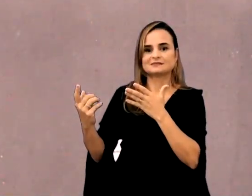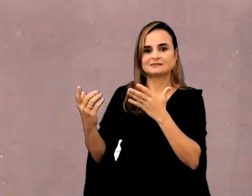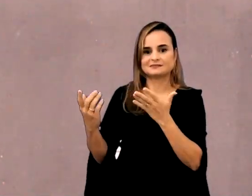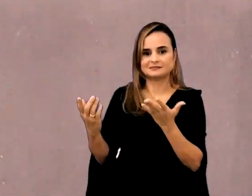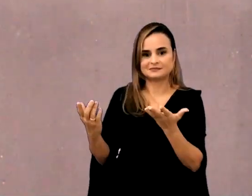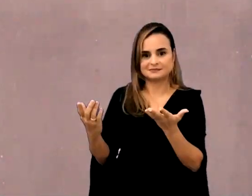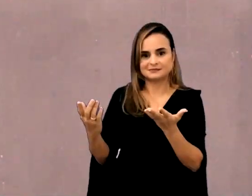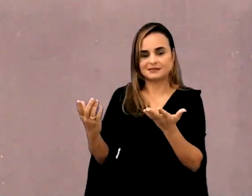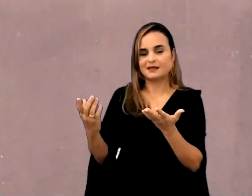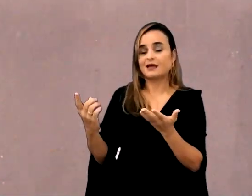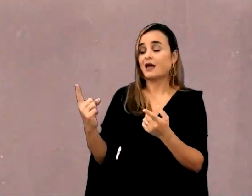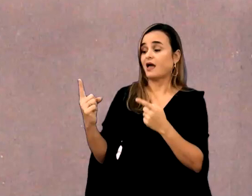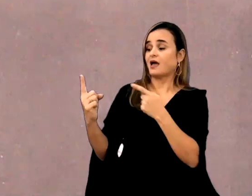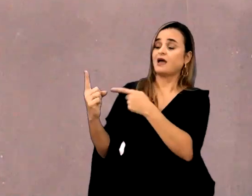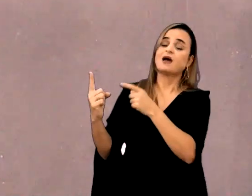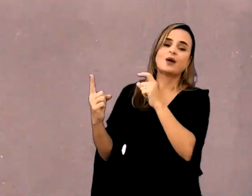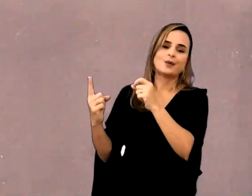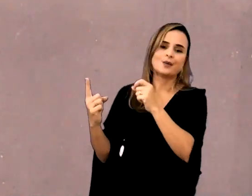Porque esse é um caminho do engano.